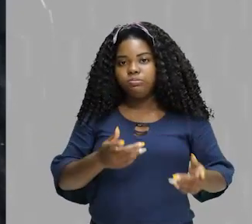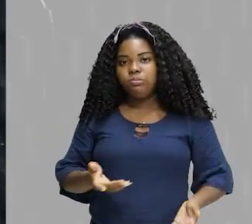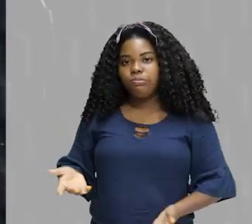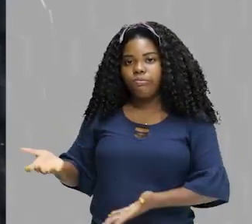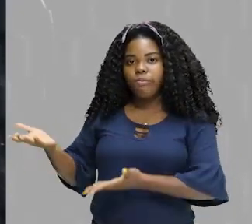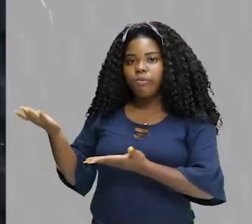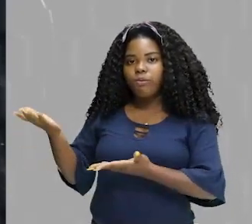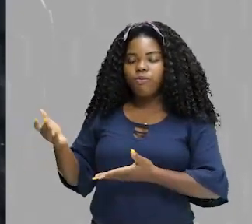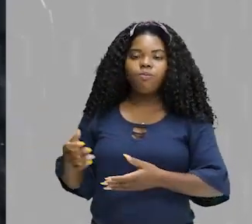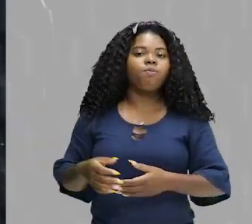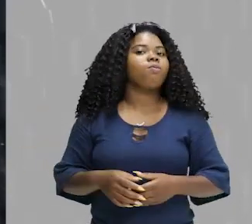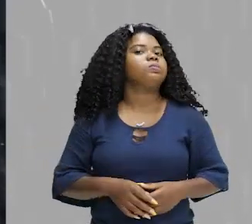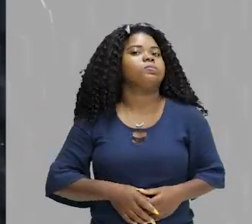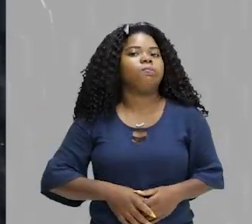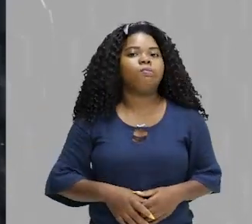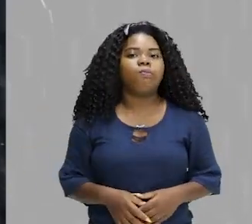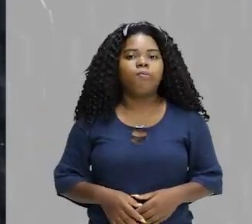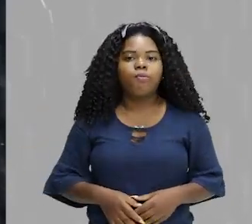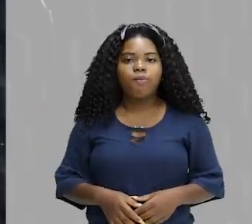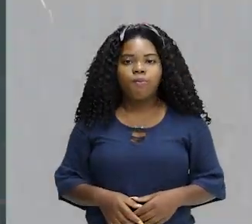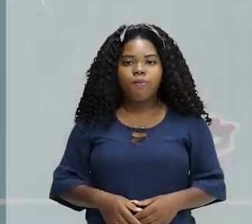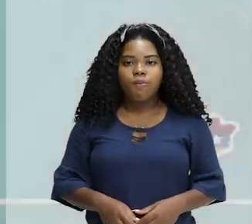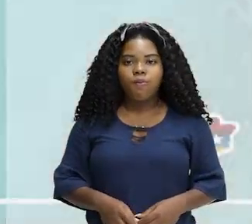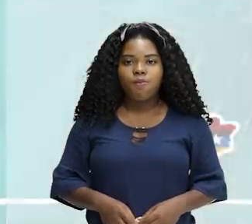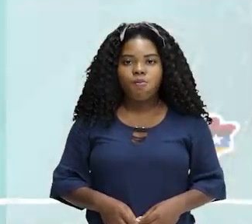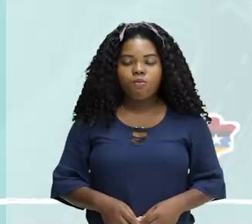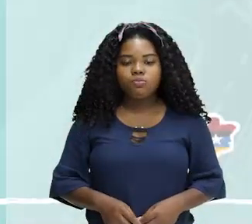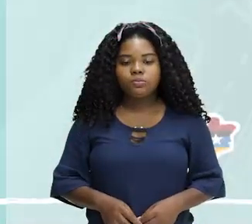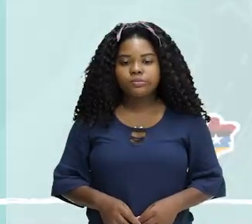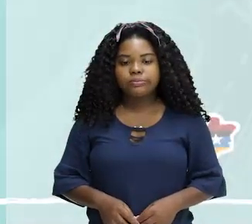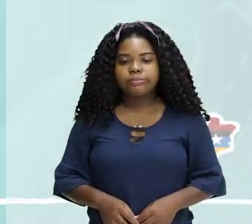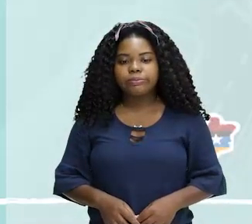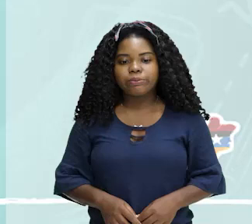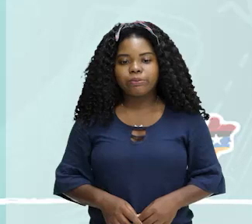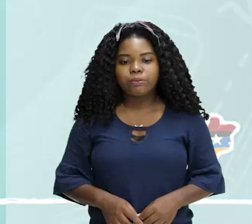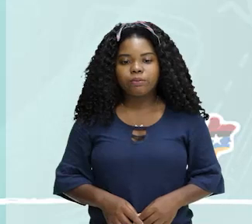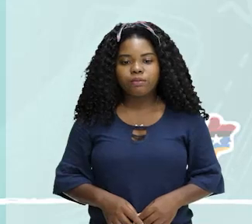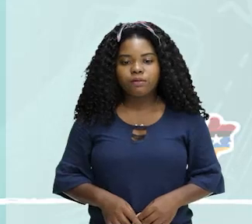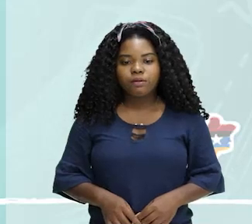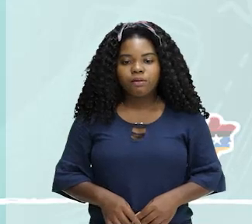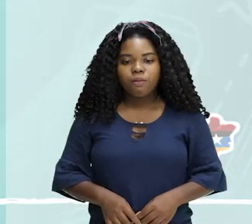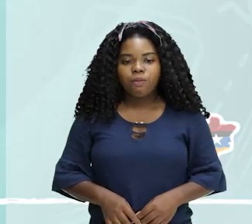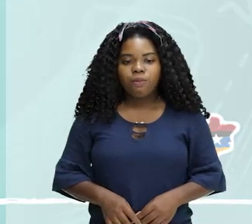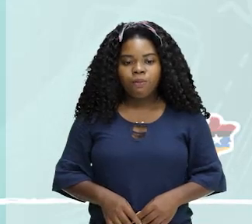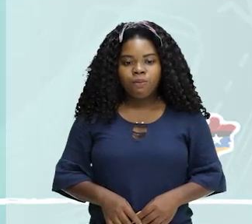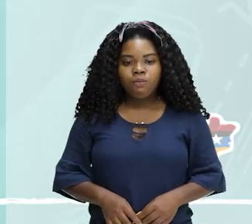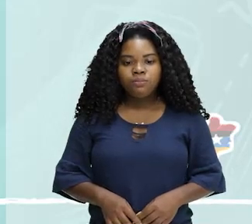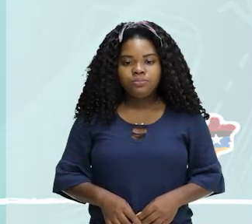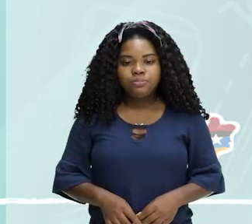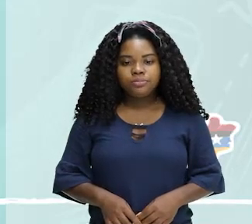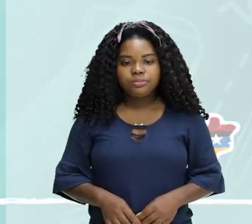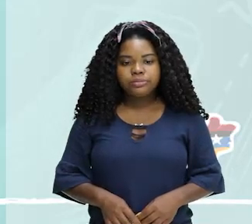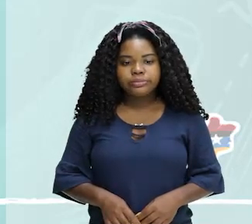assunto. Primeira questão diz assim, ó: as angiospermas e as